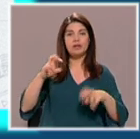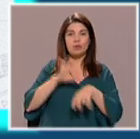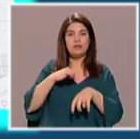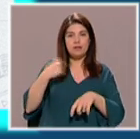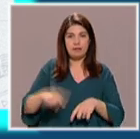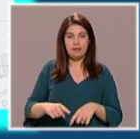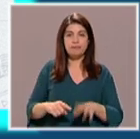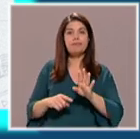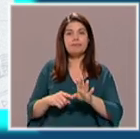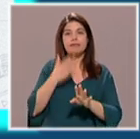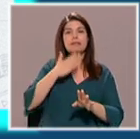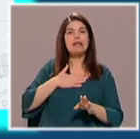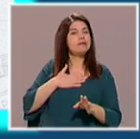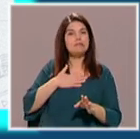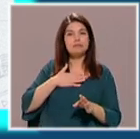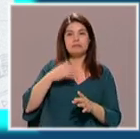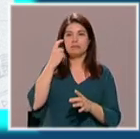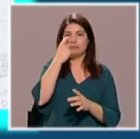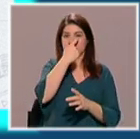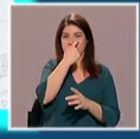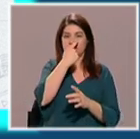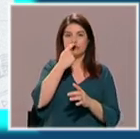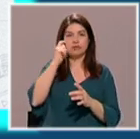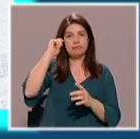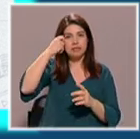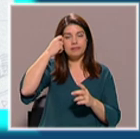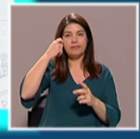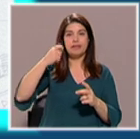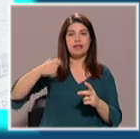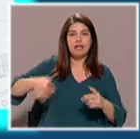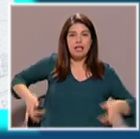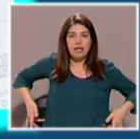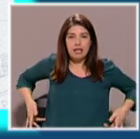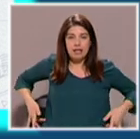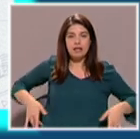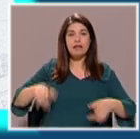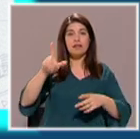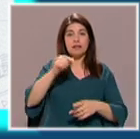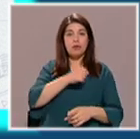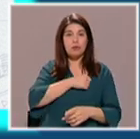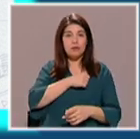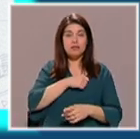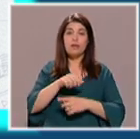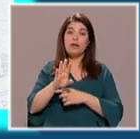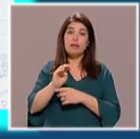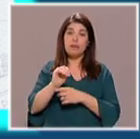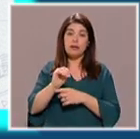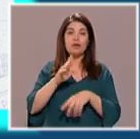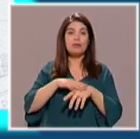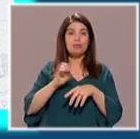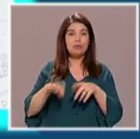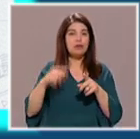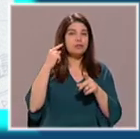são danos nos olhos, nos rins, no coração e até mesmo nos pés. Por isso é que se fala muito no